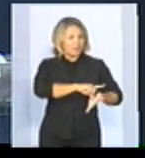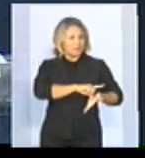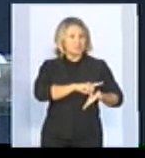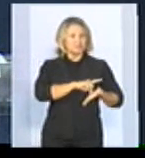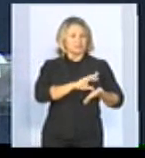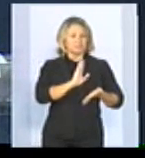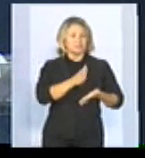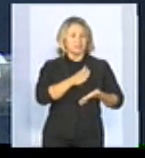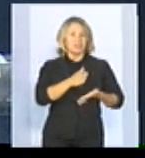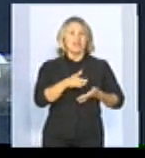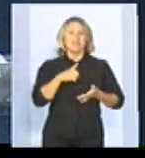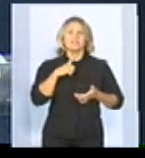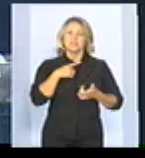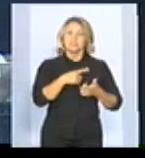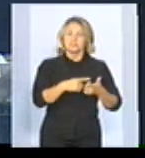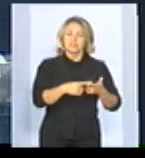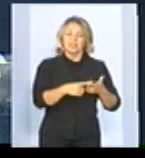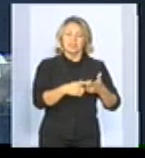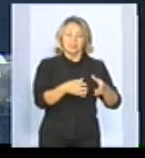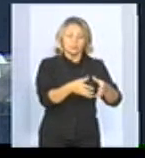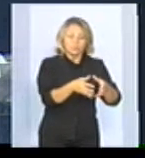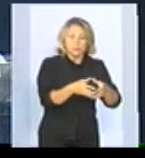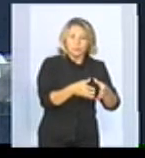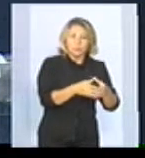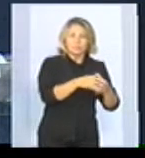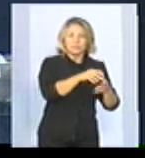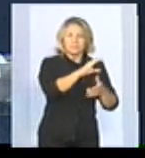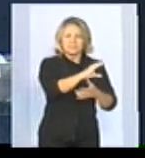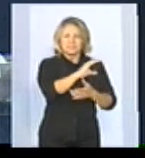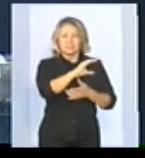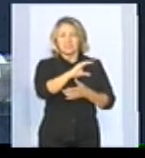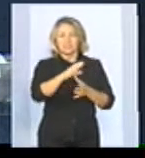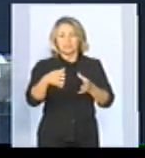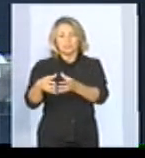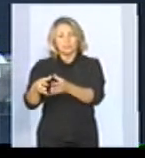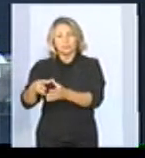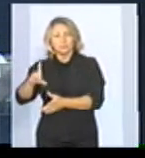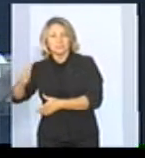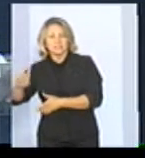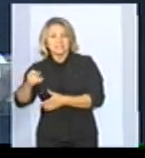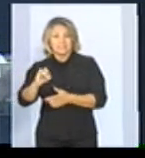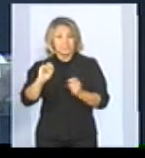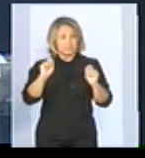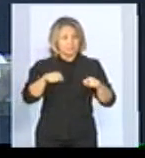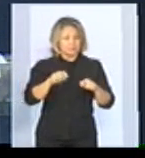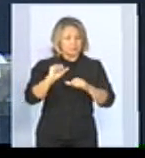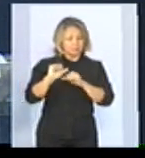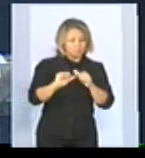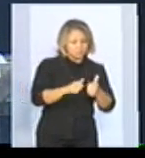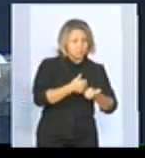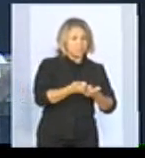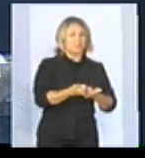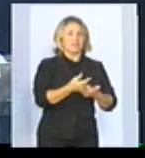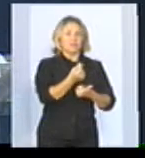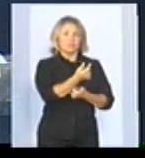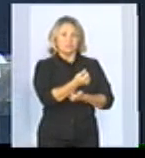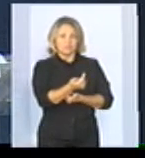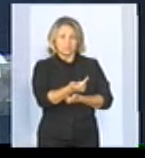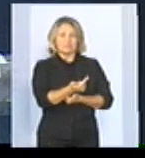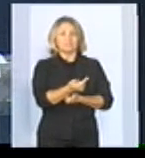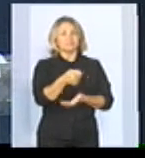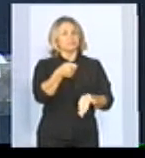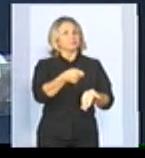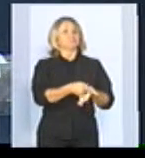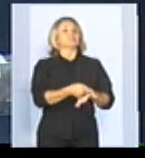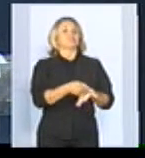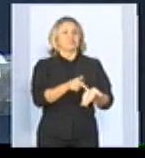fortemente nas classes Cid se chegar um momento em que tiver que mexer e fazer algum repasse para preço certamente esse